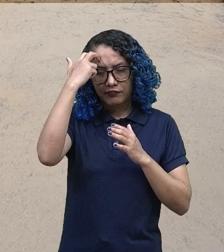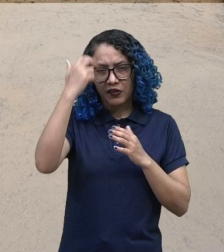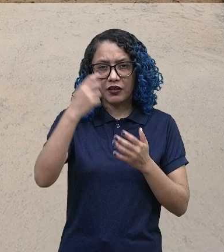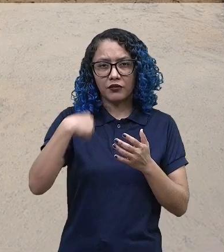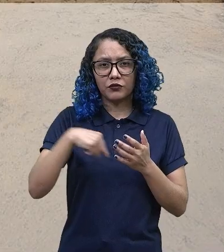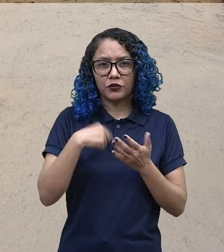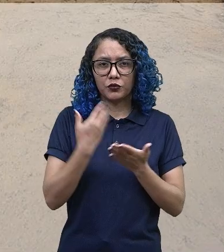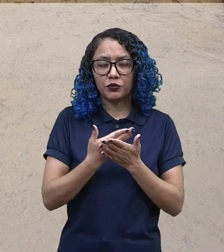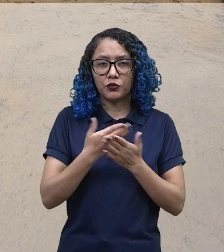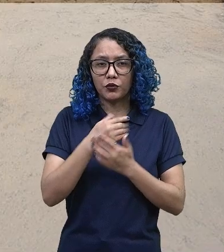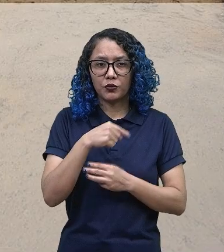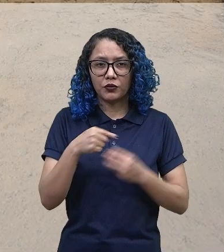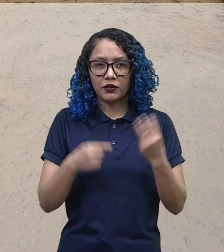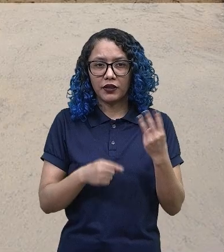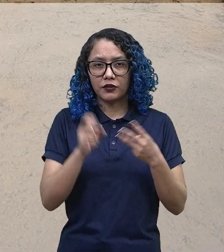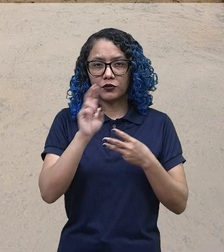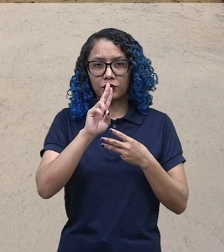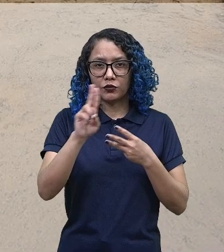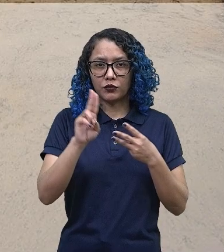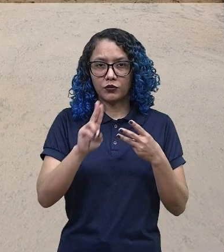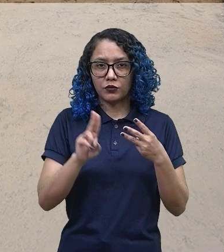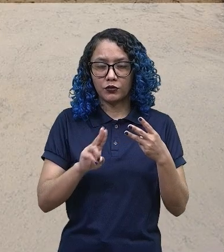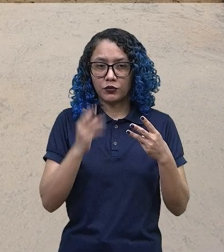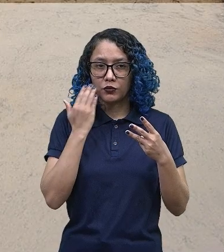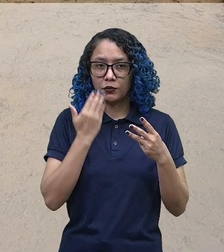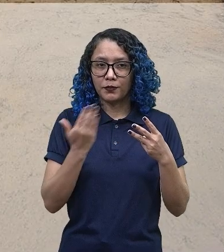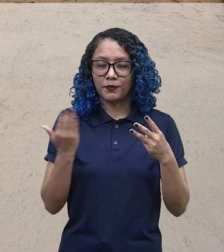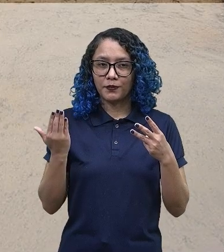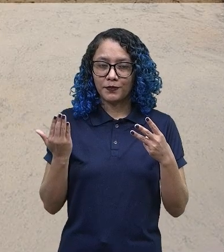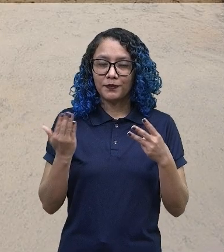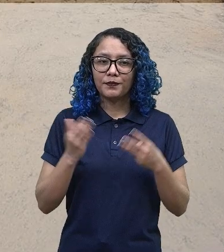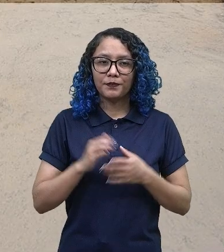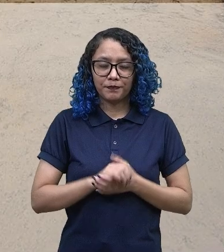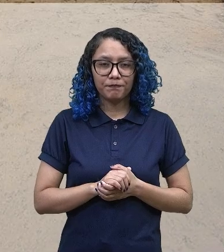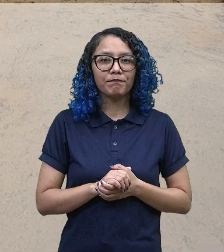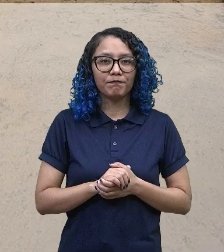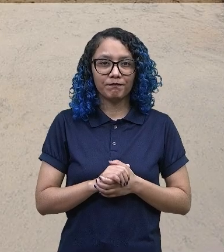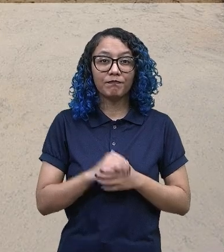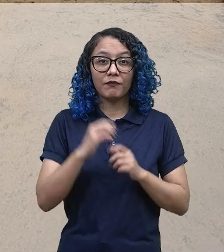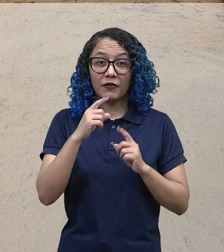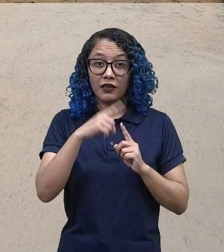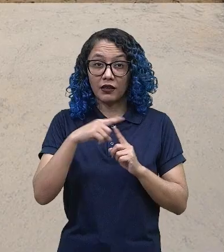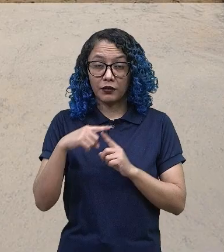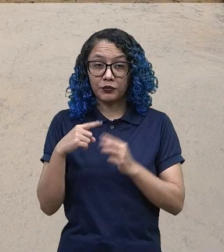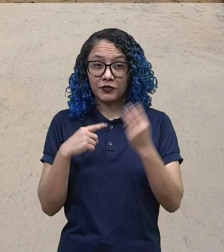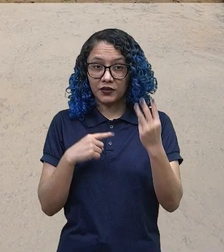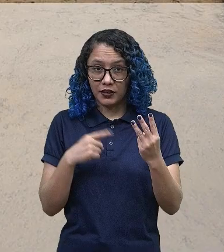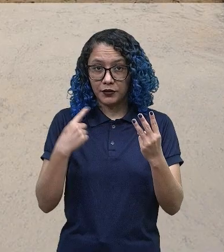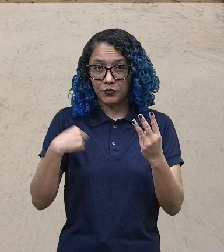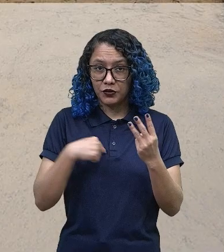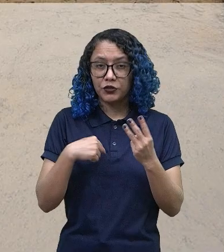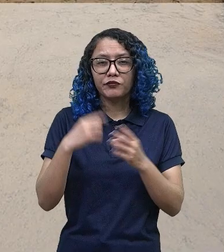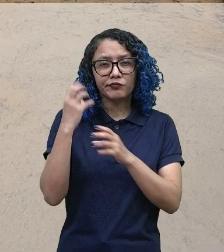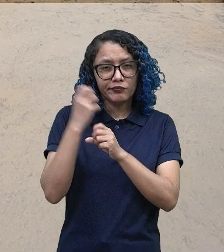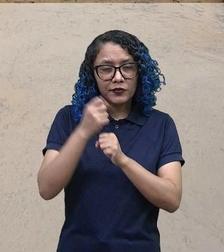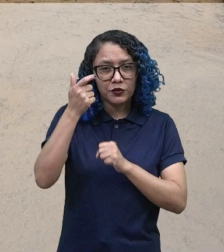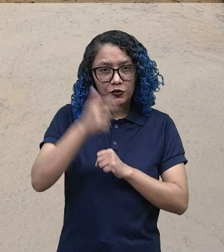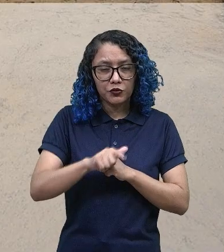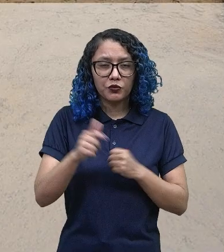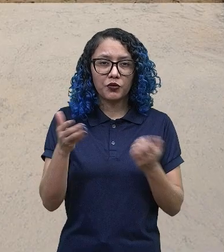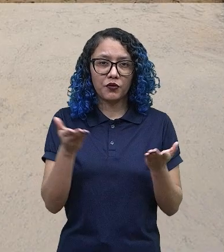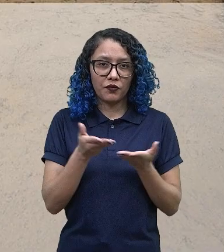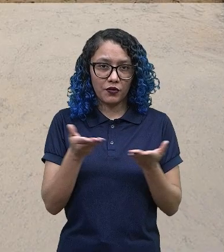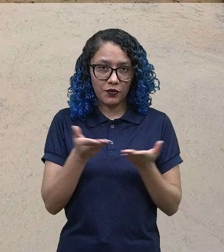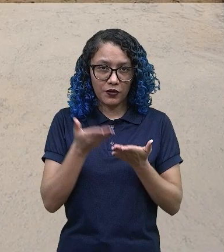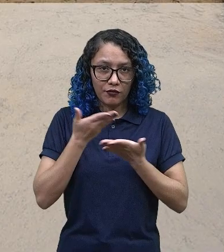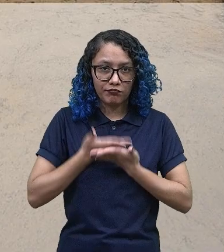estilos, o Uca-Uca, o Aipenquit e o Idijaçu. São 3 modalidades que a gente vai ter oportunidade de rever ao longo dessa